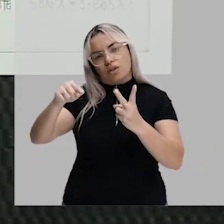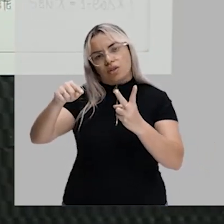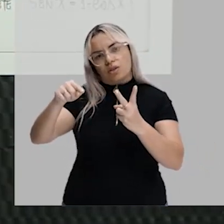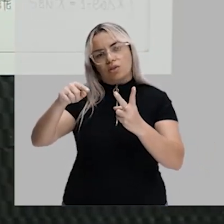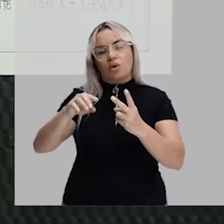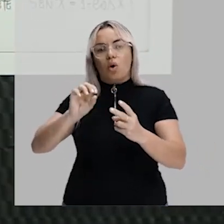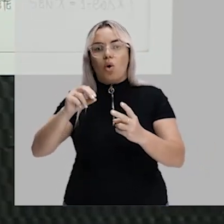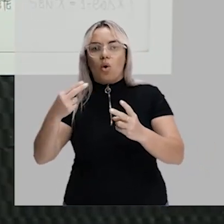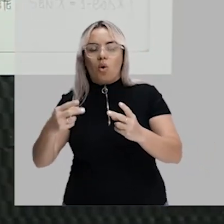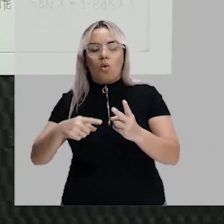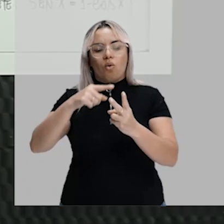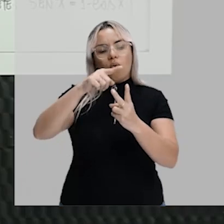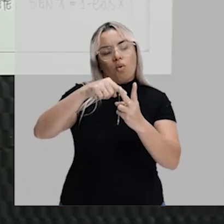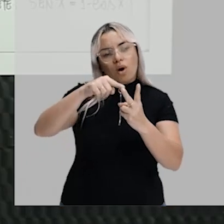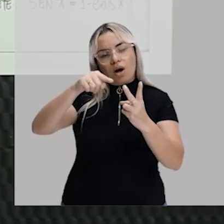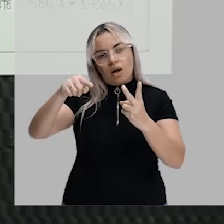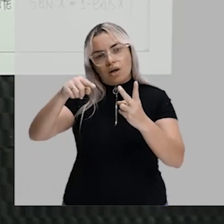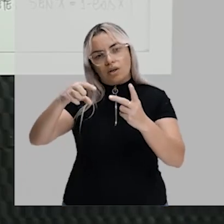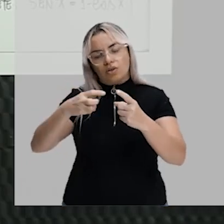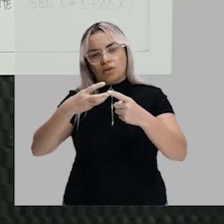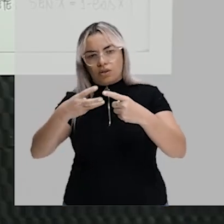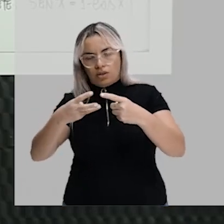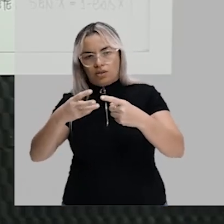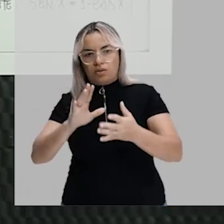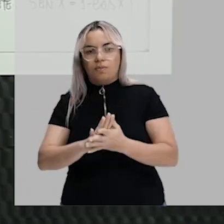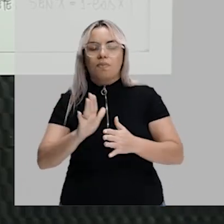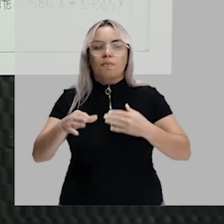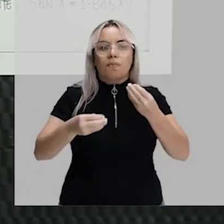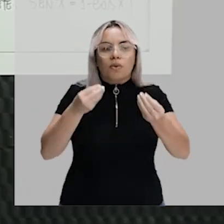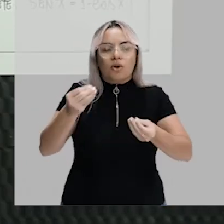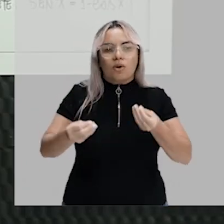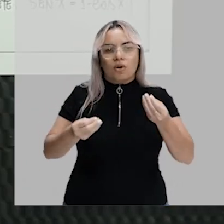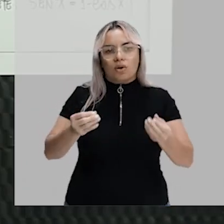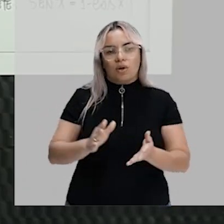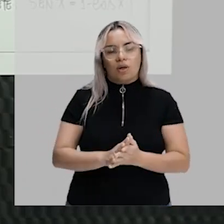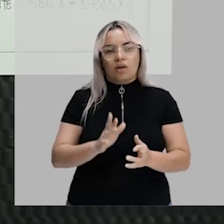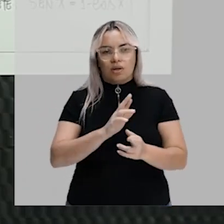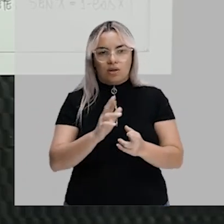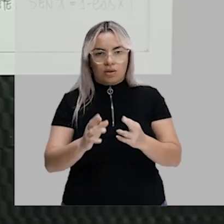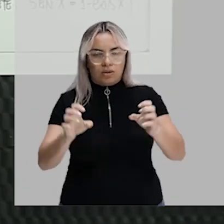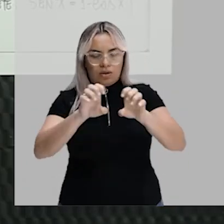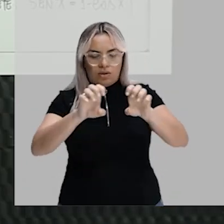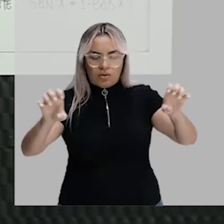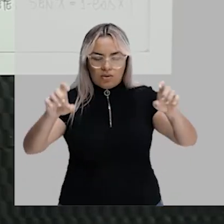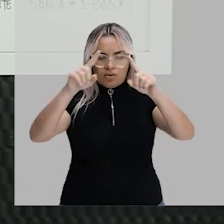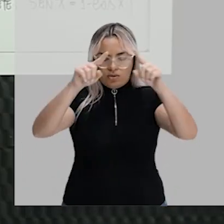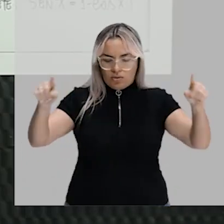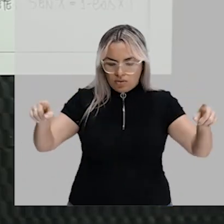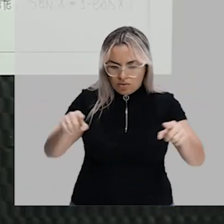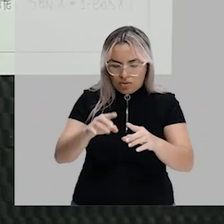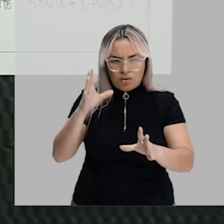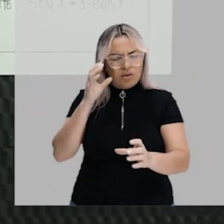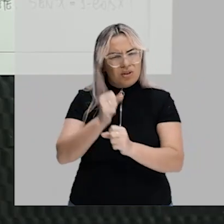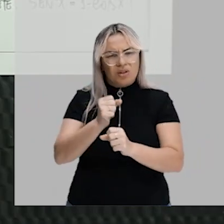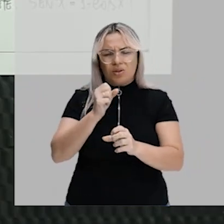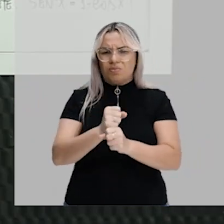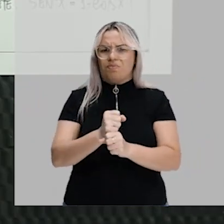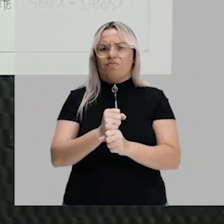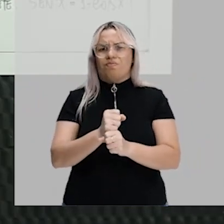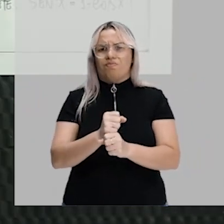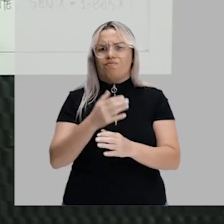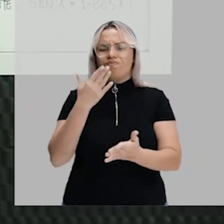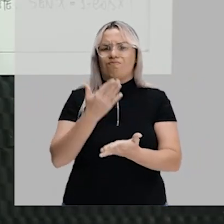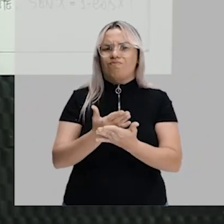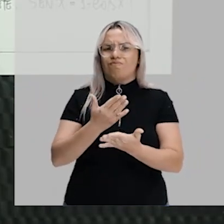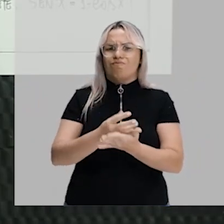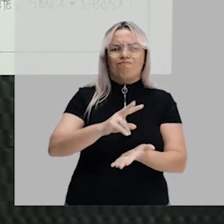saber tá porque veja bem a gente está em equação trigonométrica mas nós Já estudamos isso aqui ó em várias e várias aulas tá